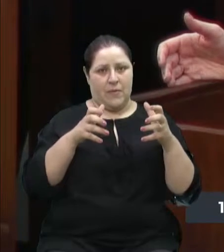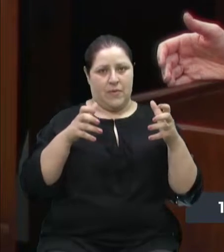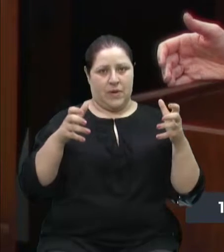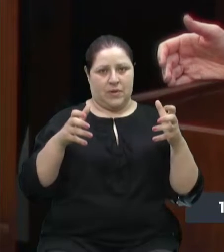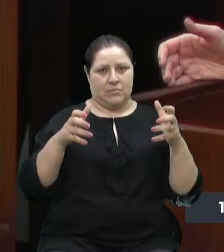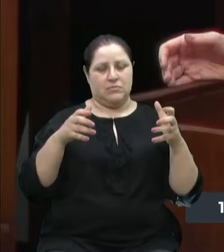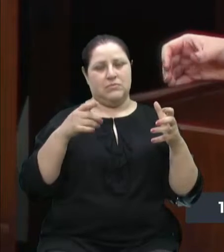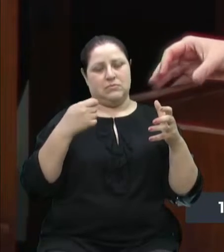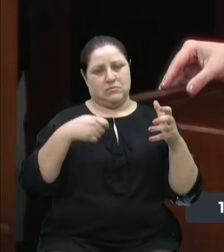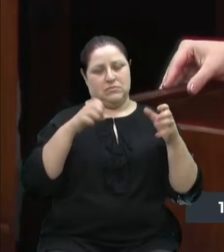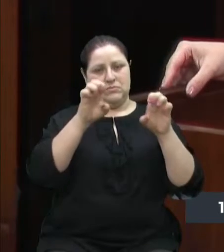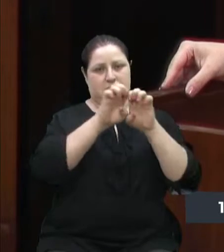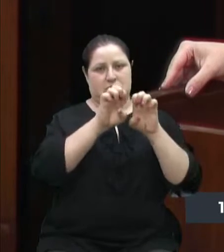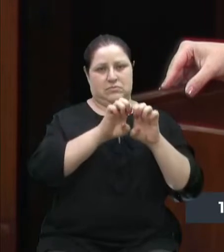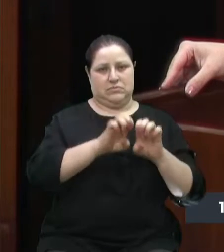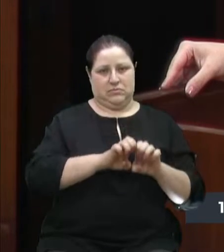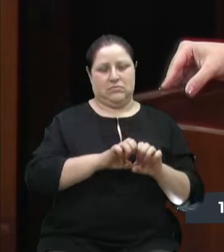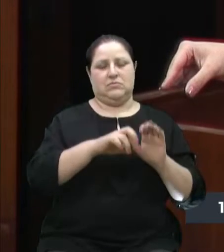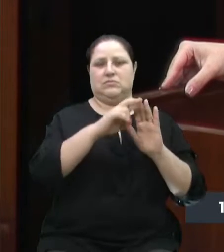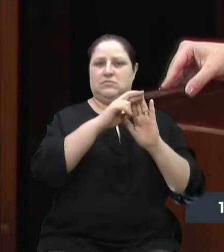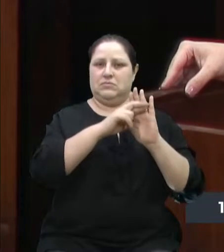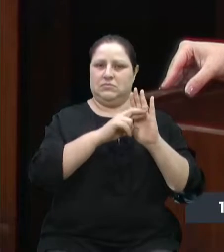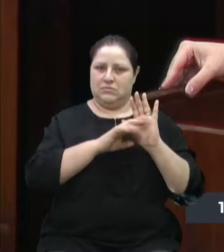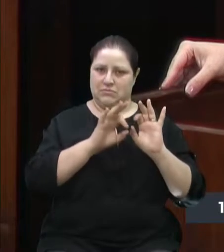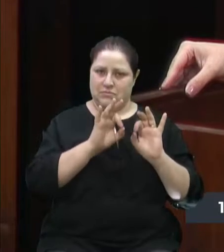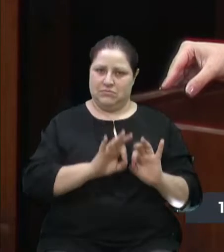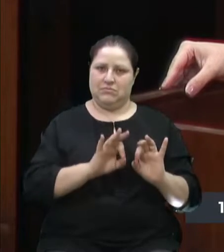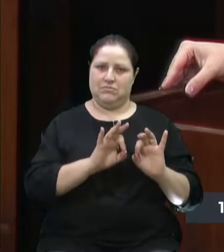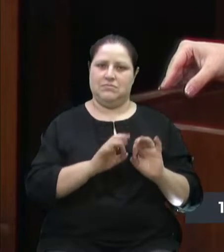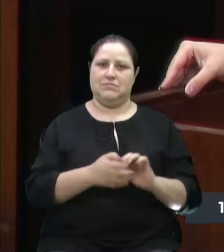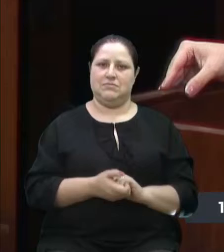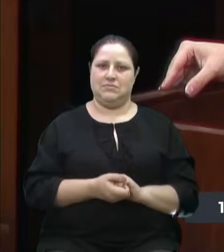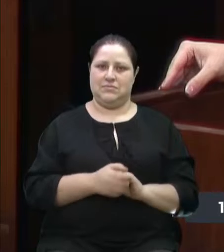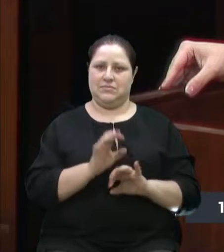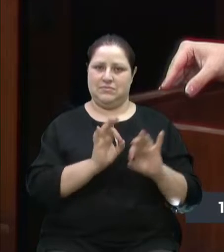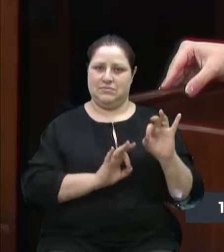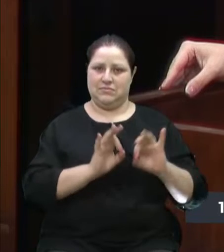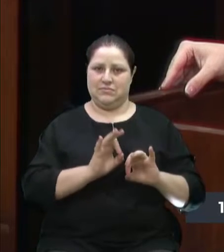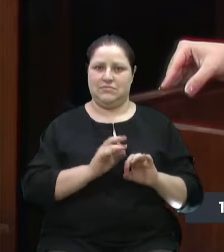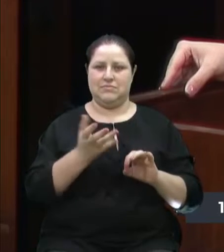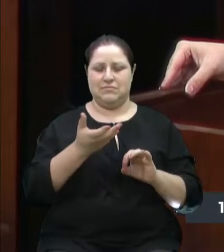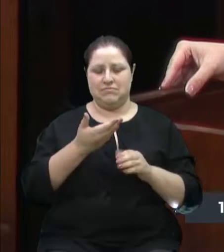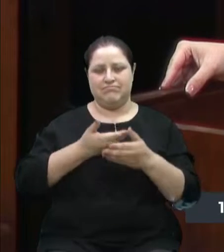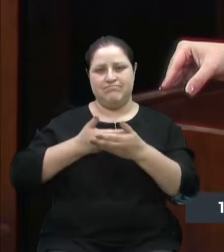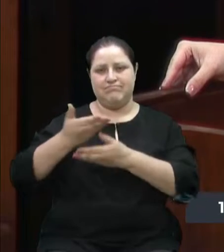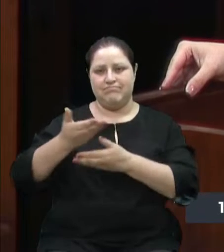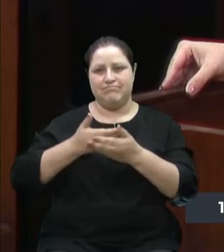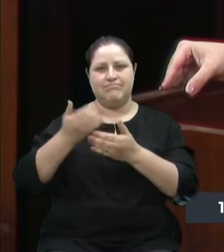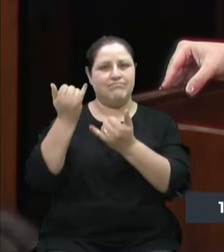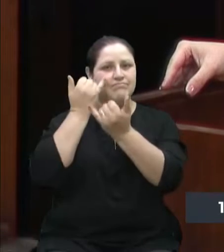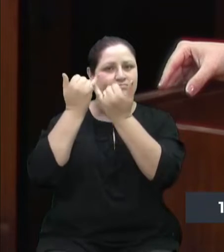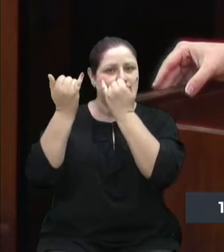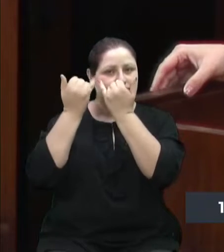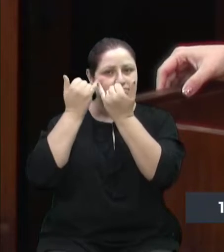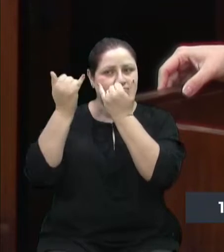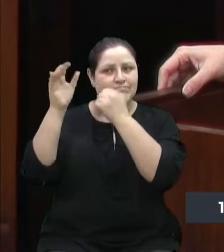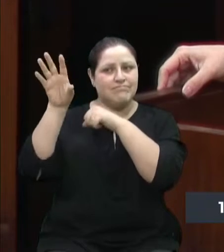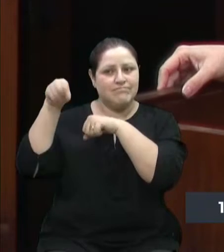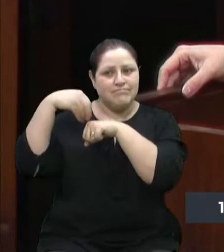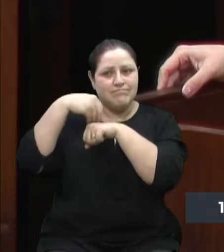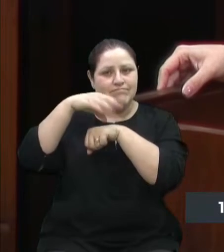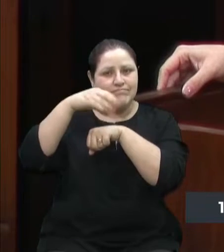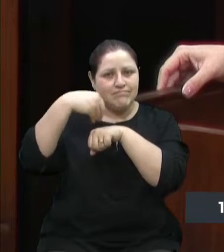forma estruturada, de forma organizada. Então, quero compartilhar um pouquinho algumas informações que eu acredito que